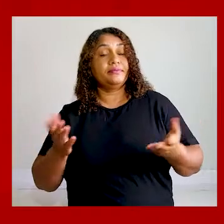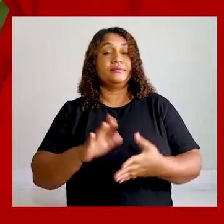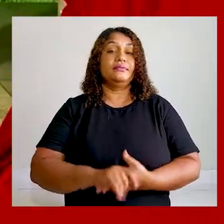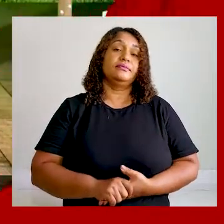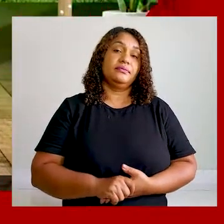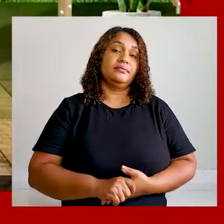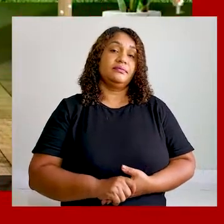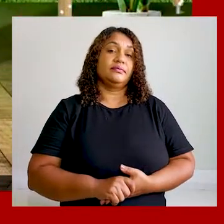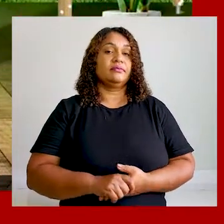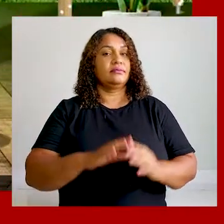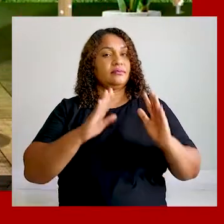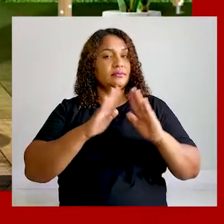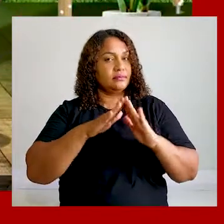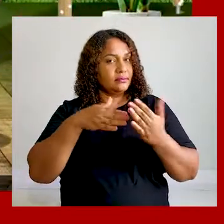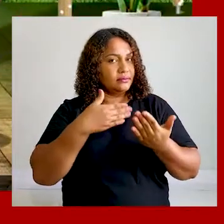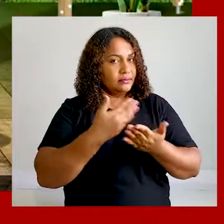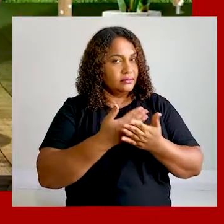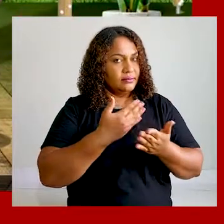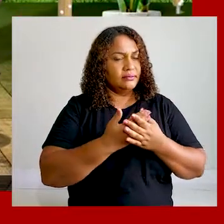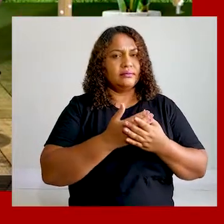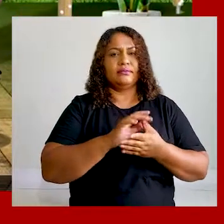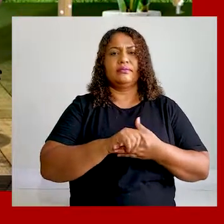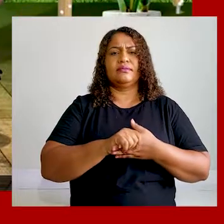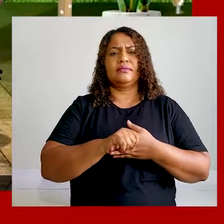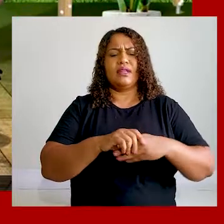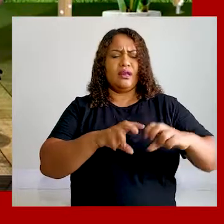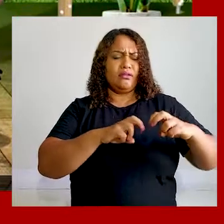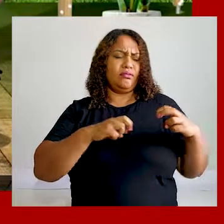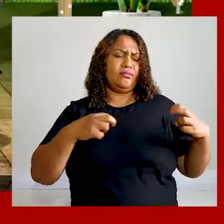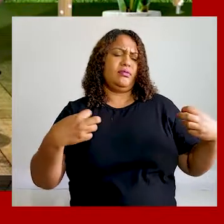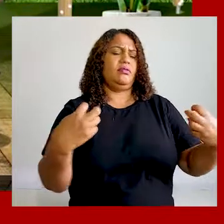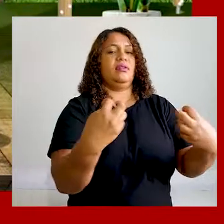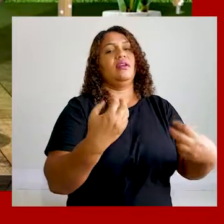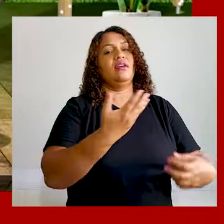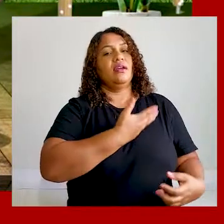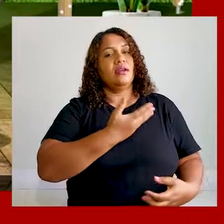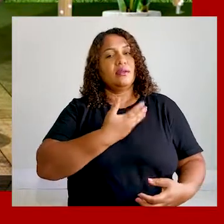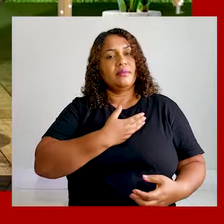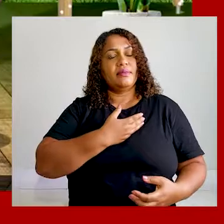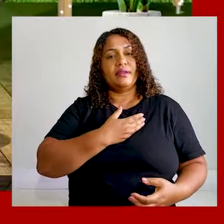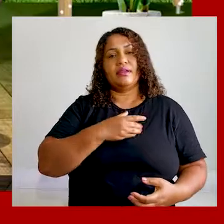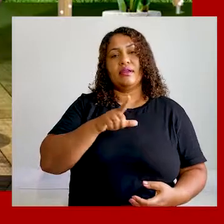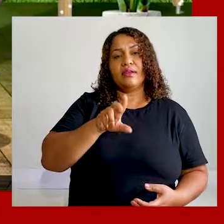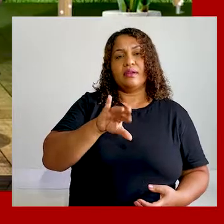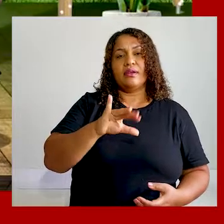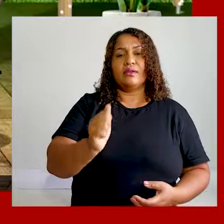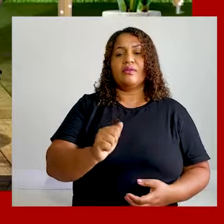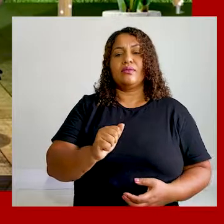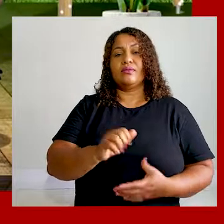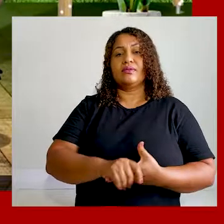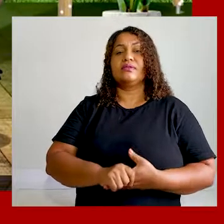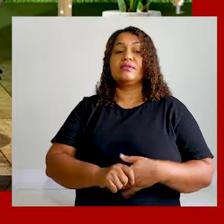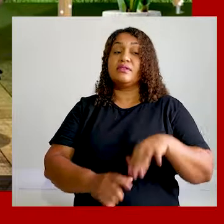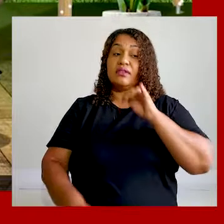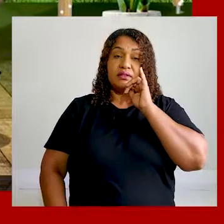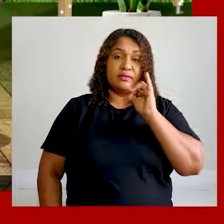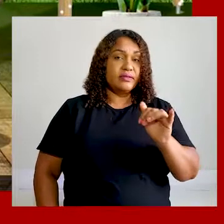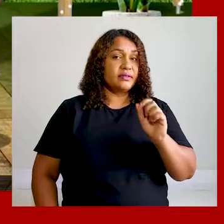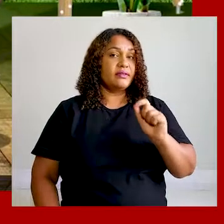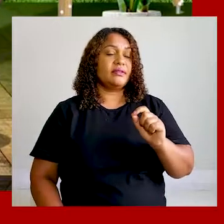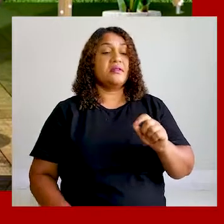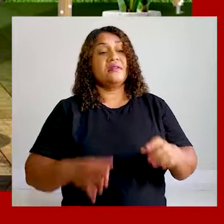Enquanto isso, na escola, cercada de colegas, Lúcia passava adiante a mesma